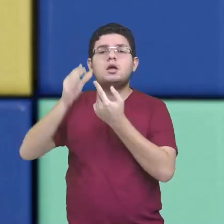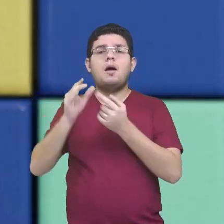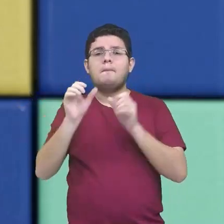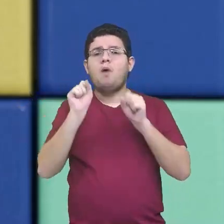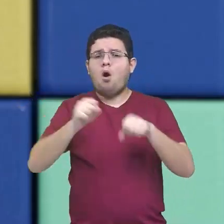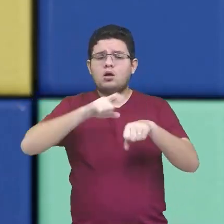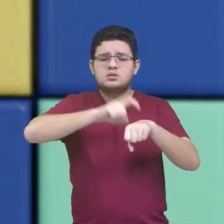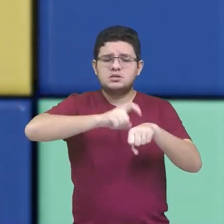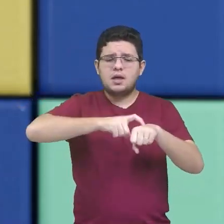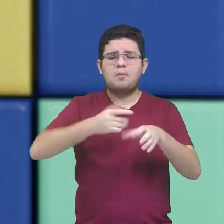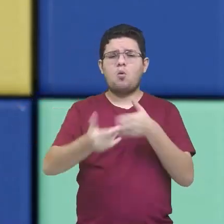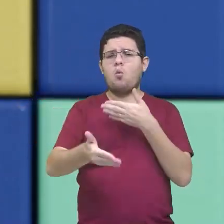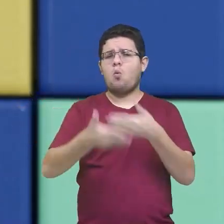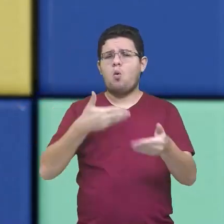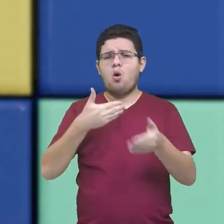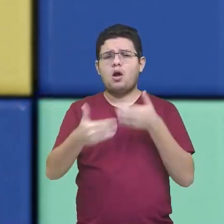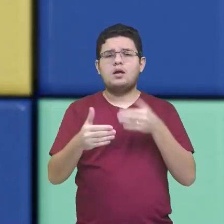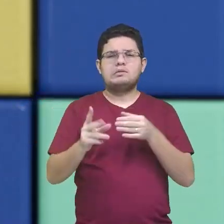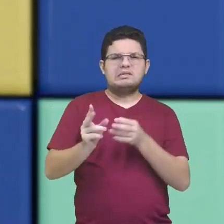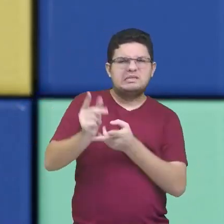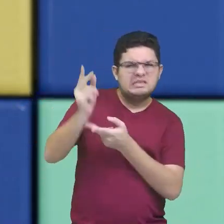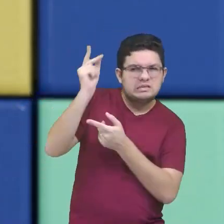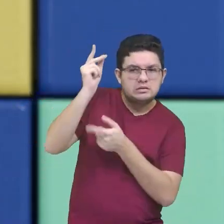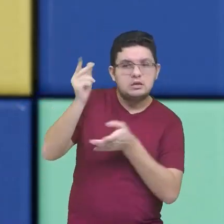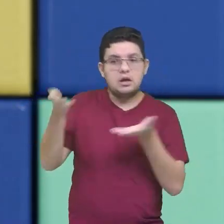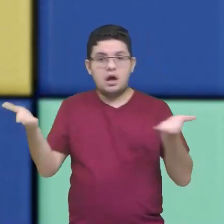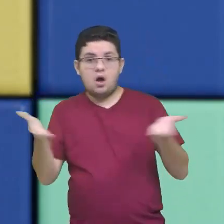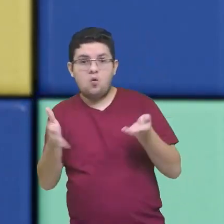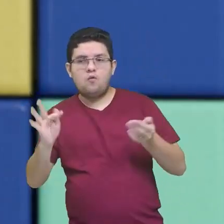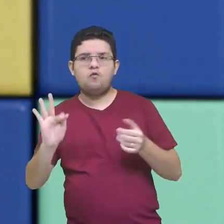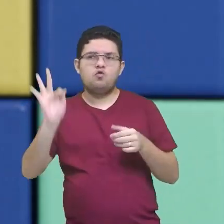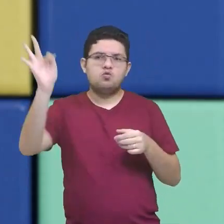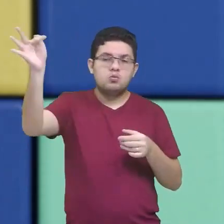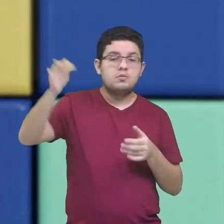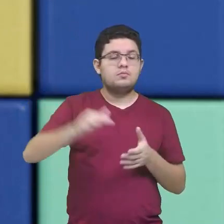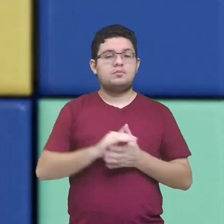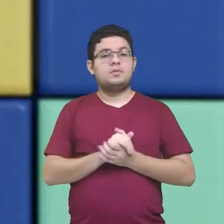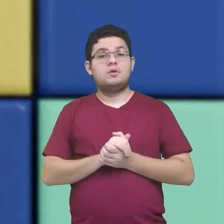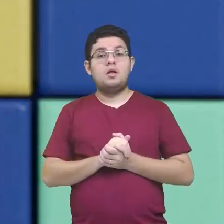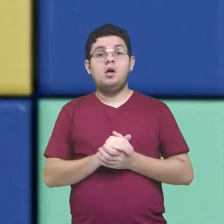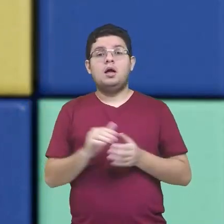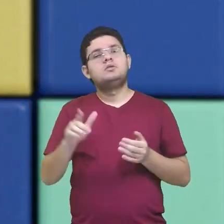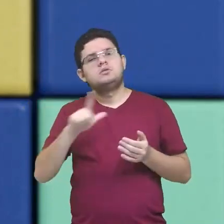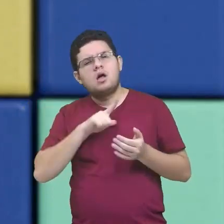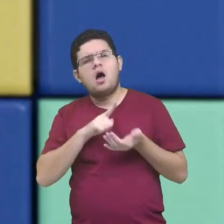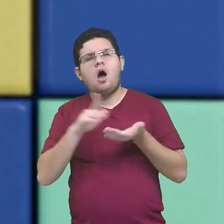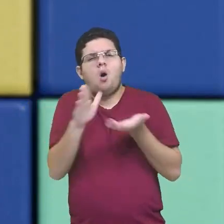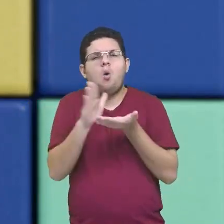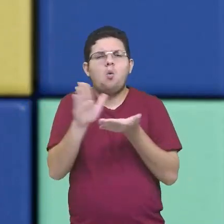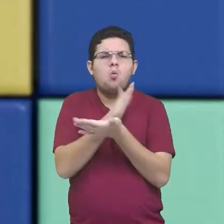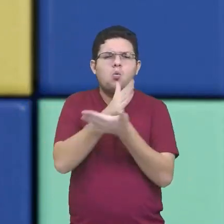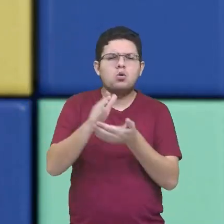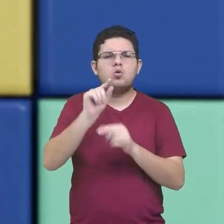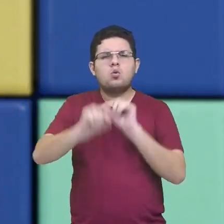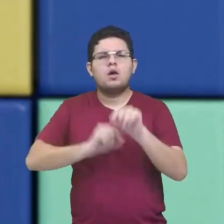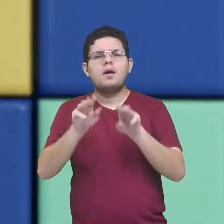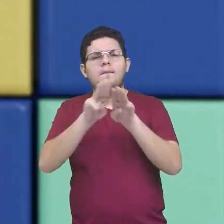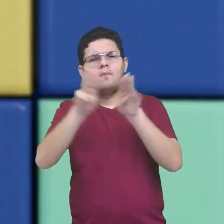Claro que existem museus que você vai encontrar obras, não é, de artistas ou até